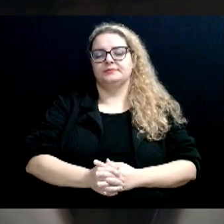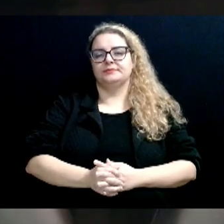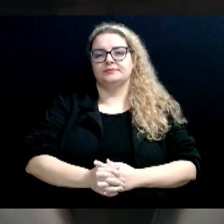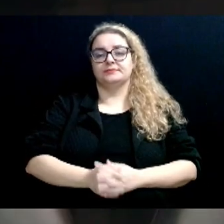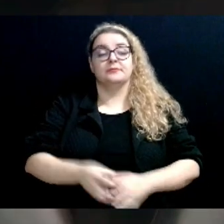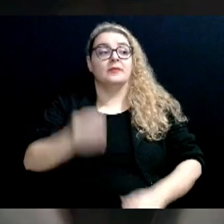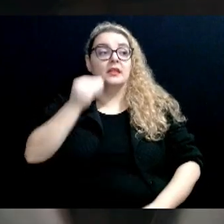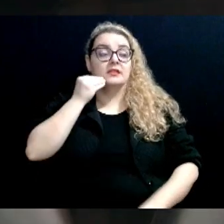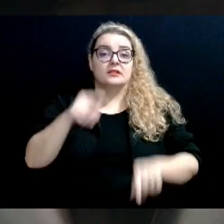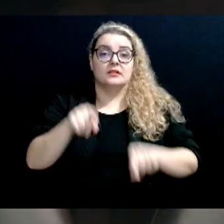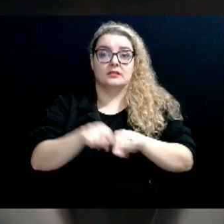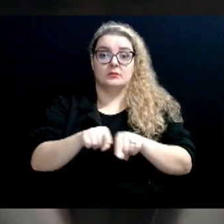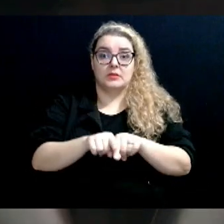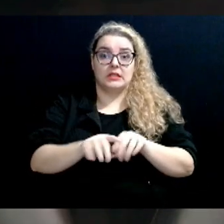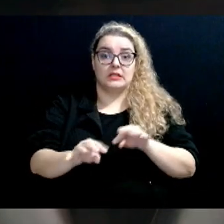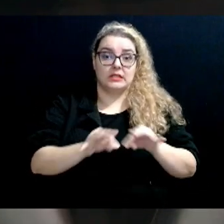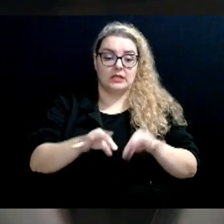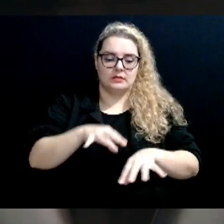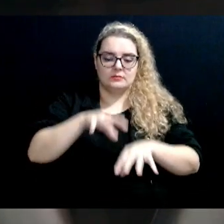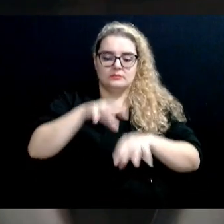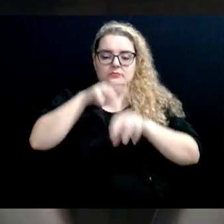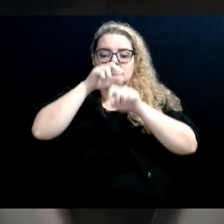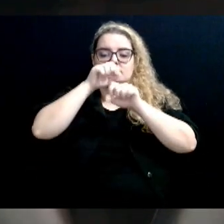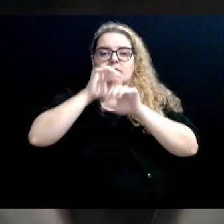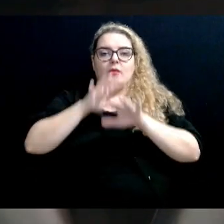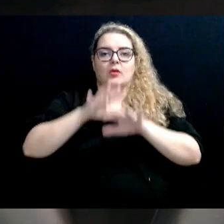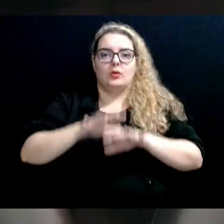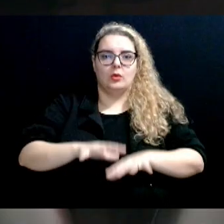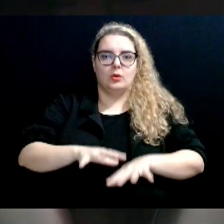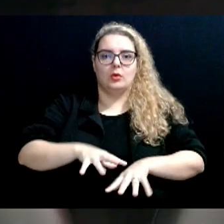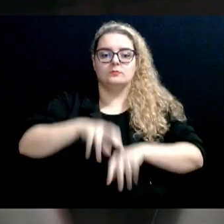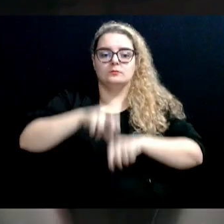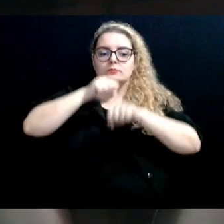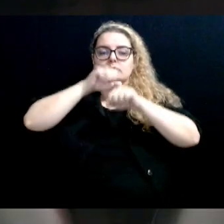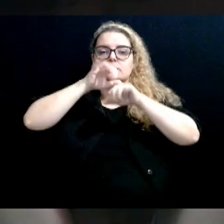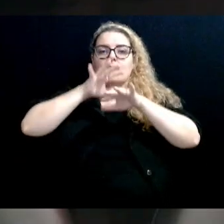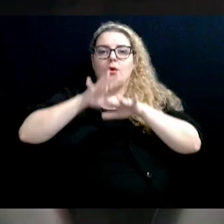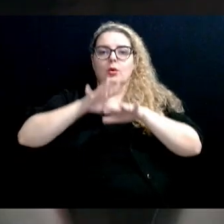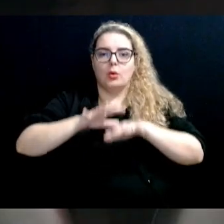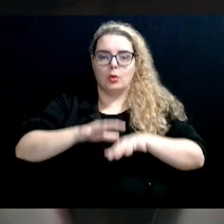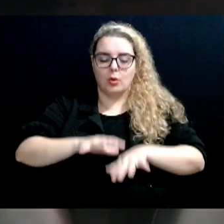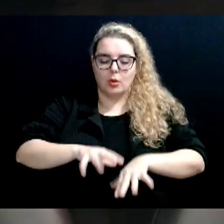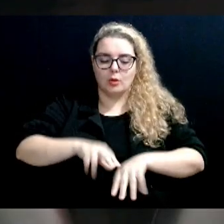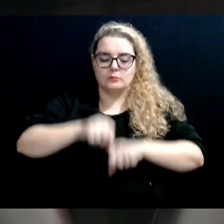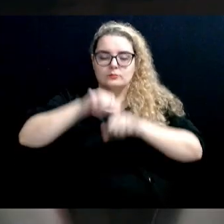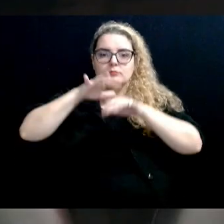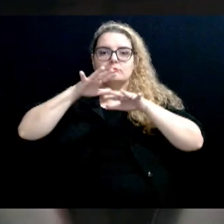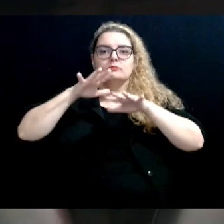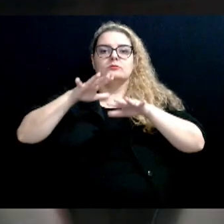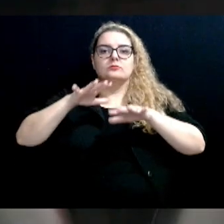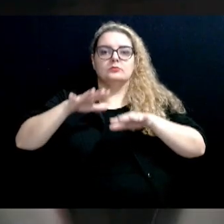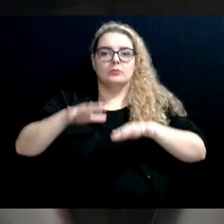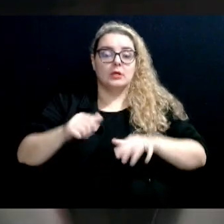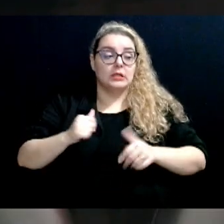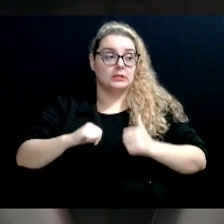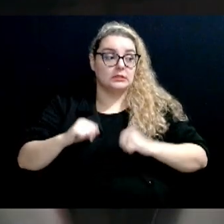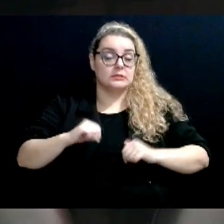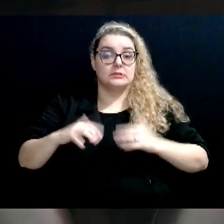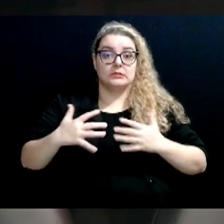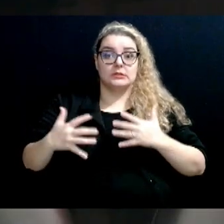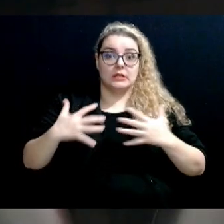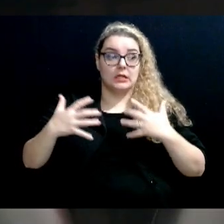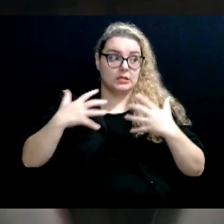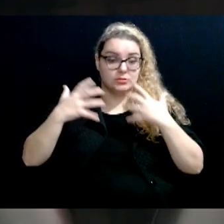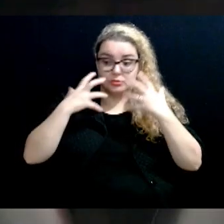técnicas de respiração para melhorar aquela questão adrenérgica da ansiedade, né?